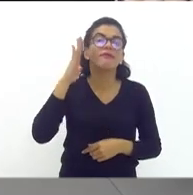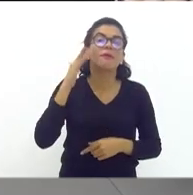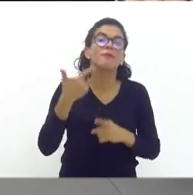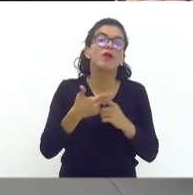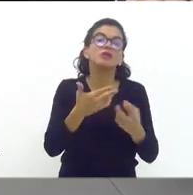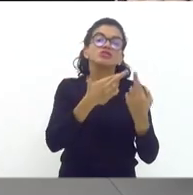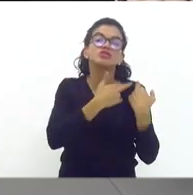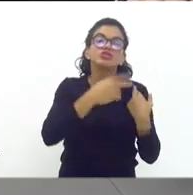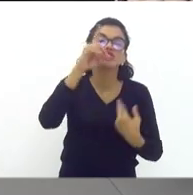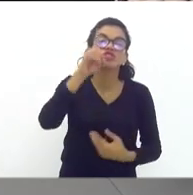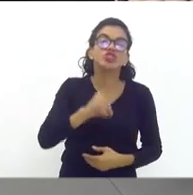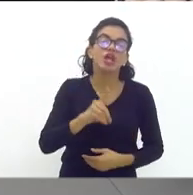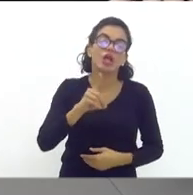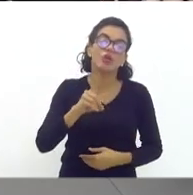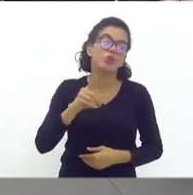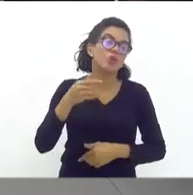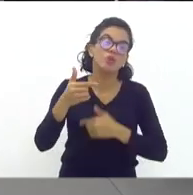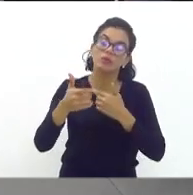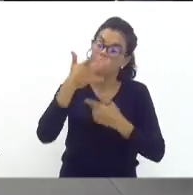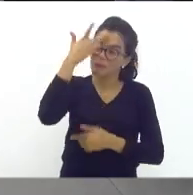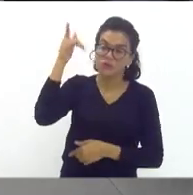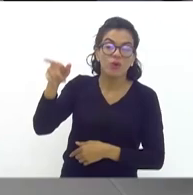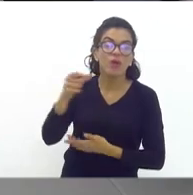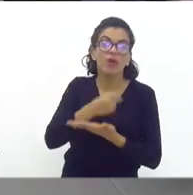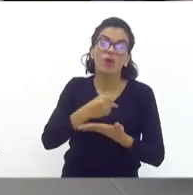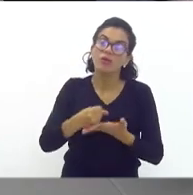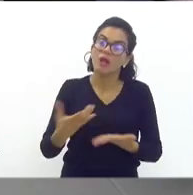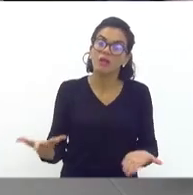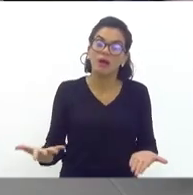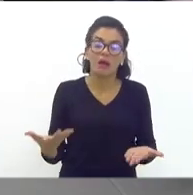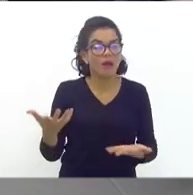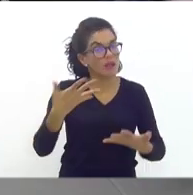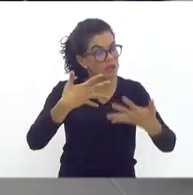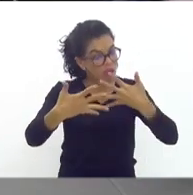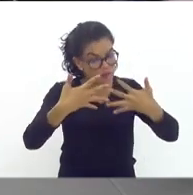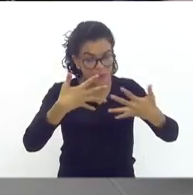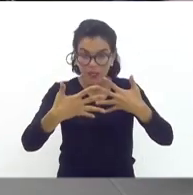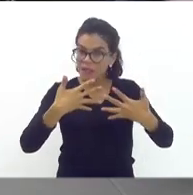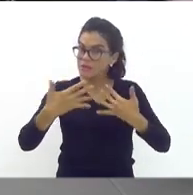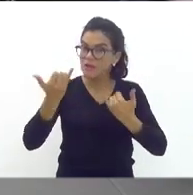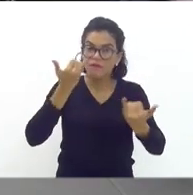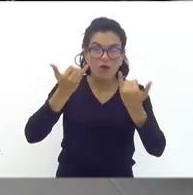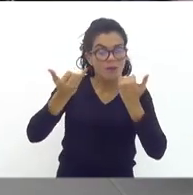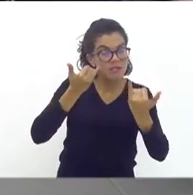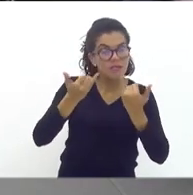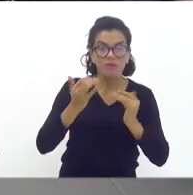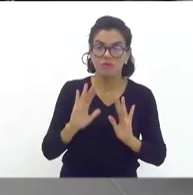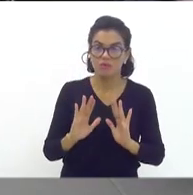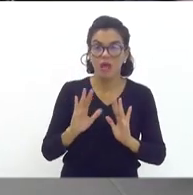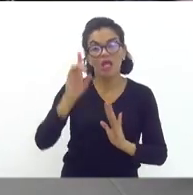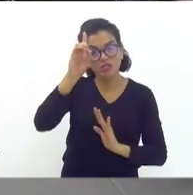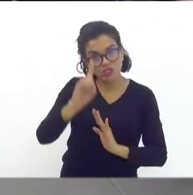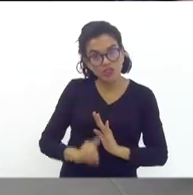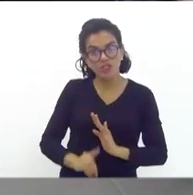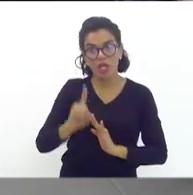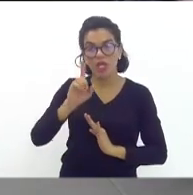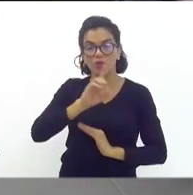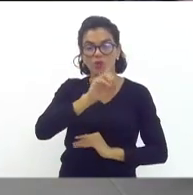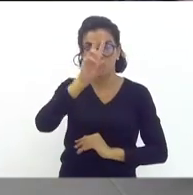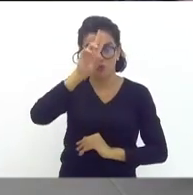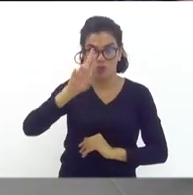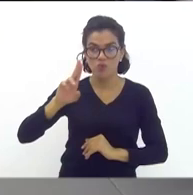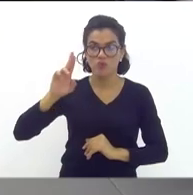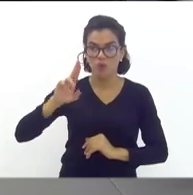dos usuários a pessoa que é o serviço ela quer entender como funciona isso transparência e informação é direito do usuário ter essa informação